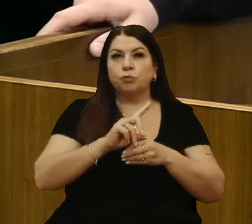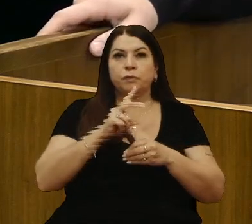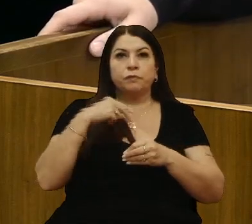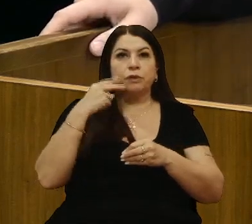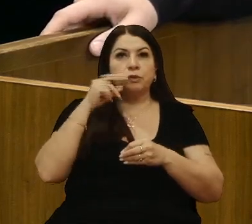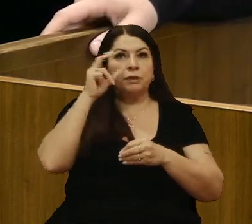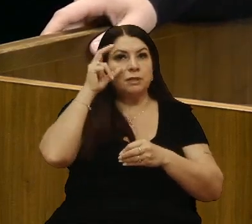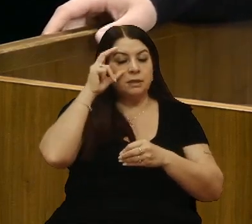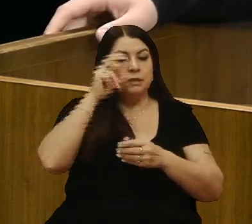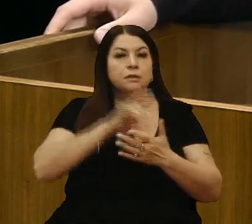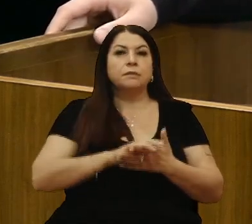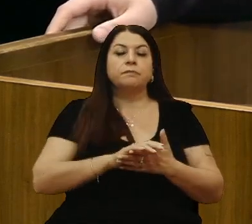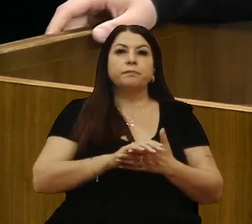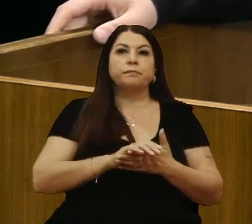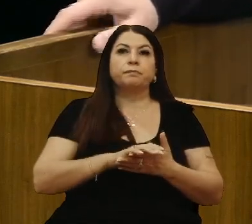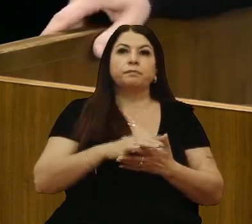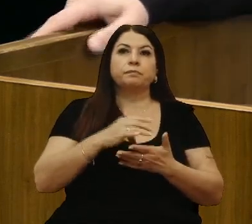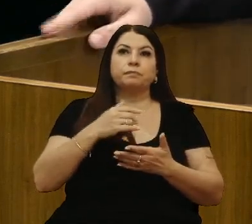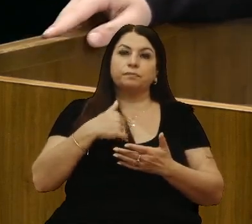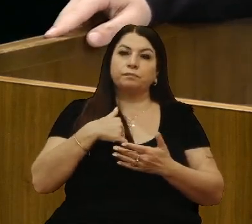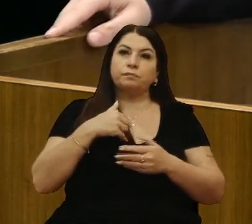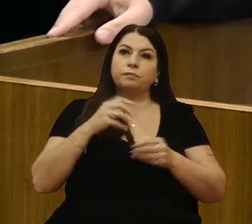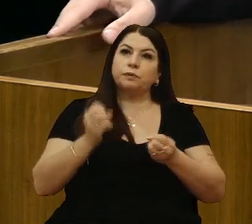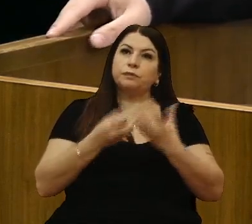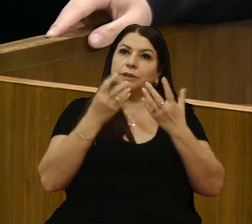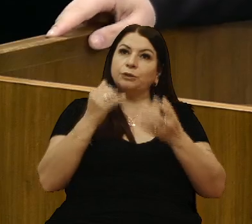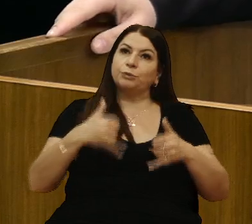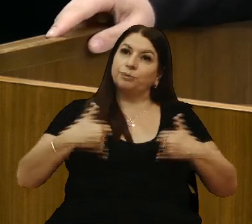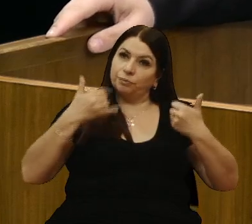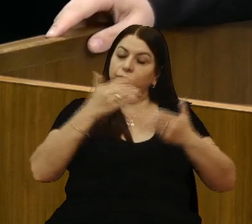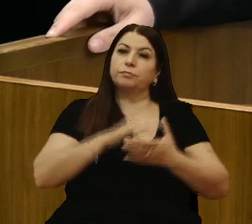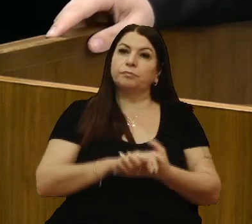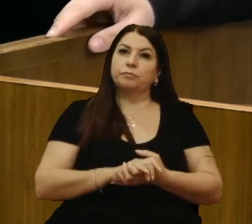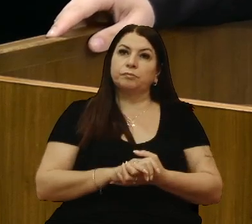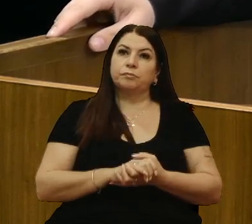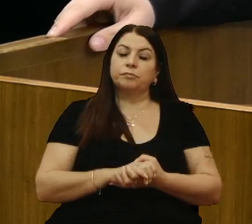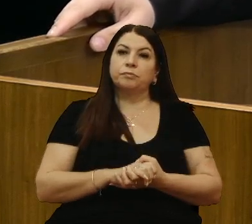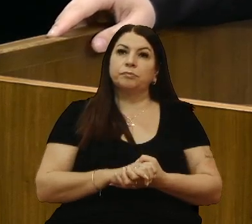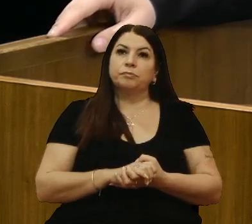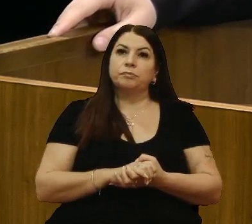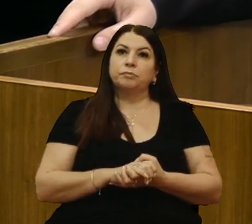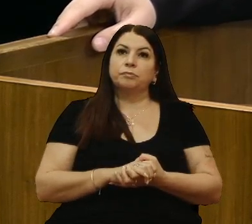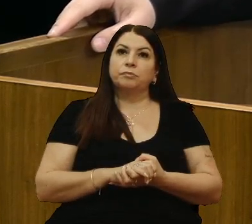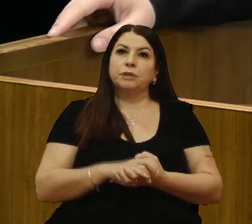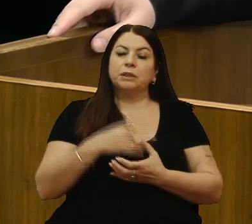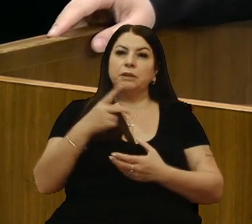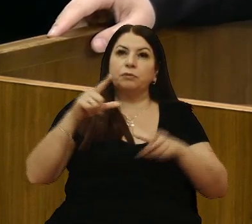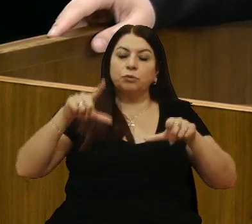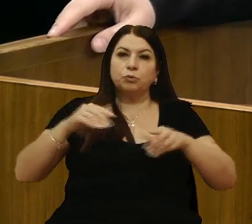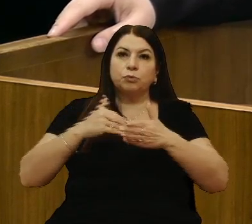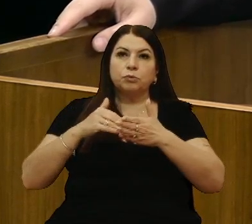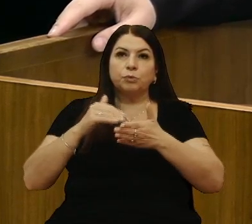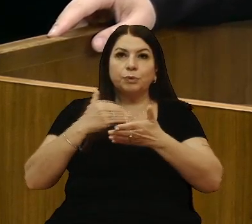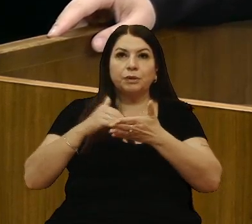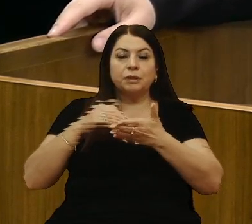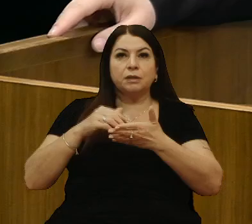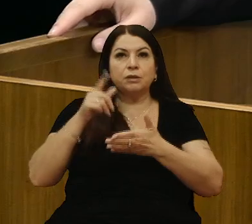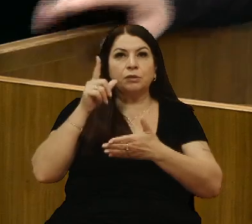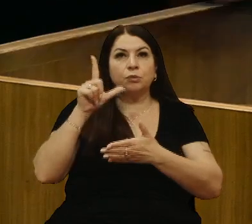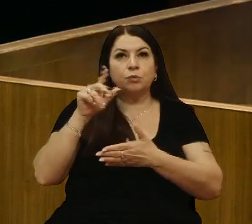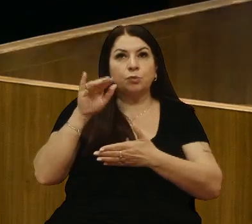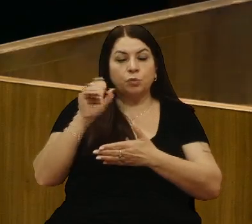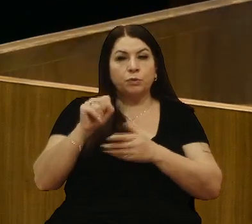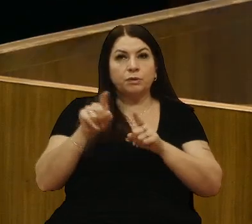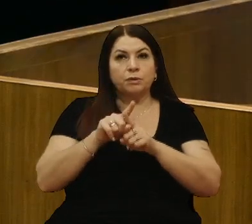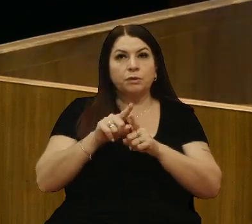Sandra, estávamos comemorando seu aniversário e estava no seu gabinete o secretário Lucas Suzin e o